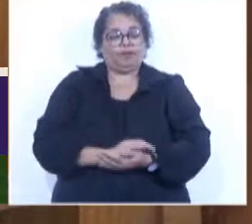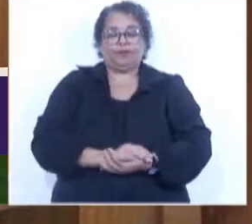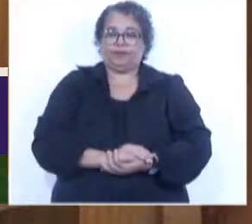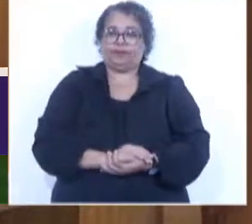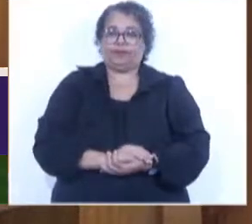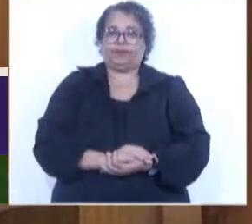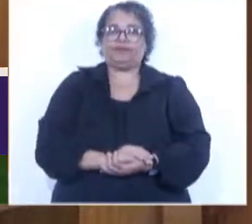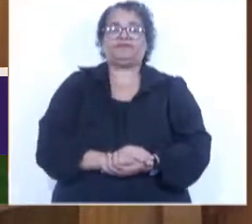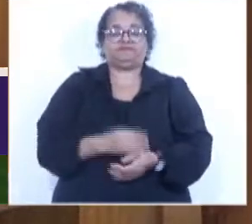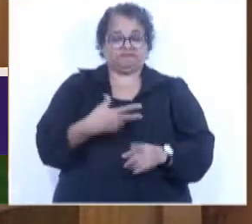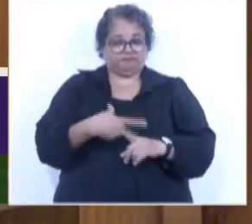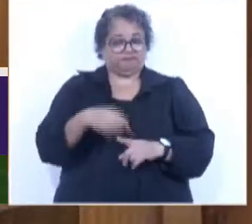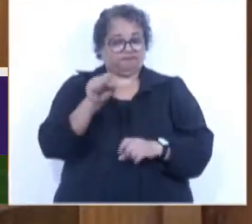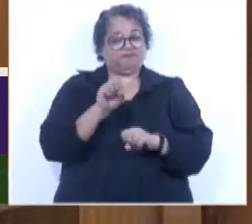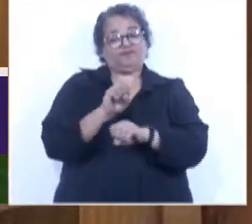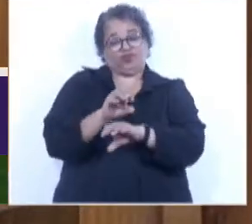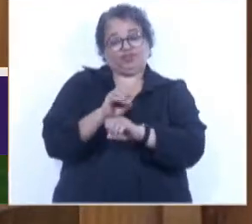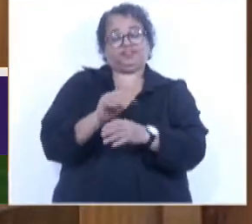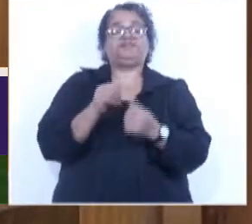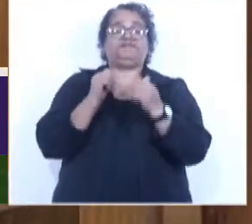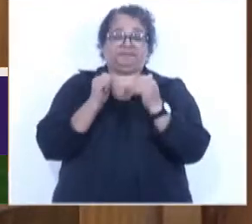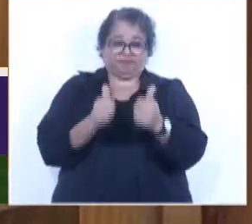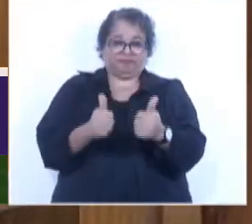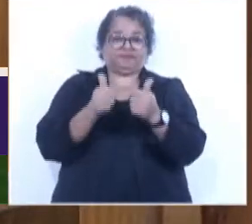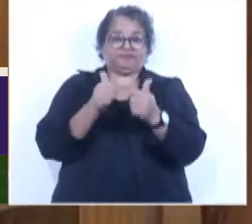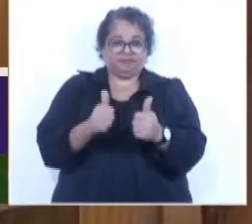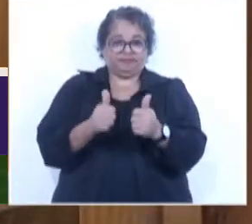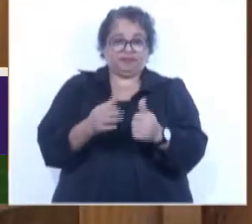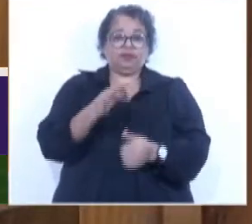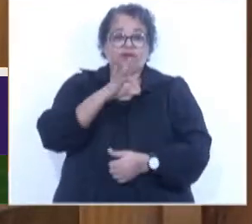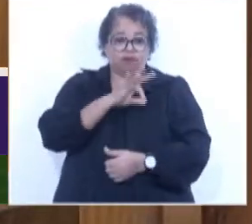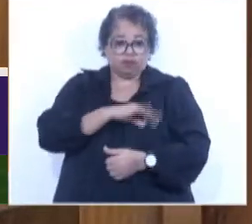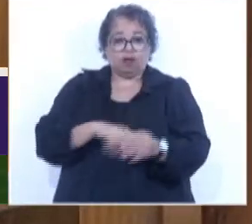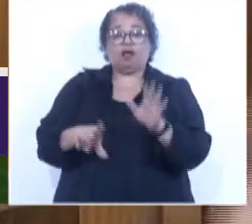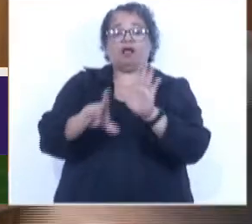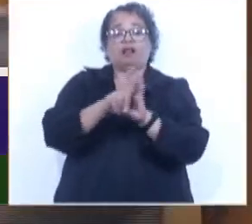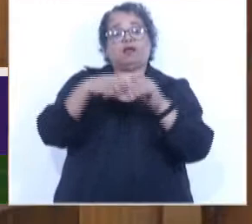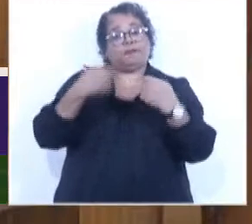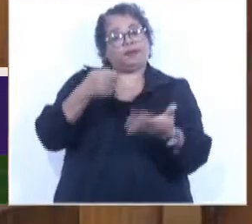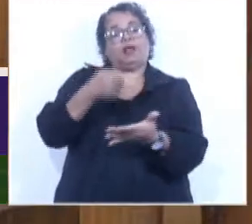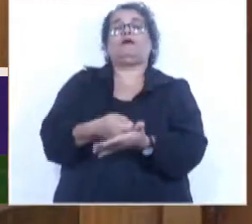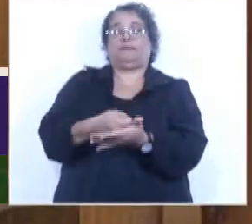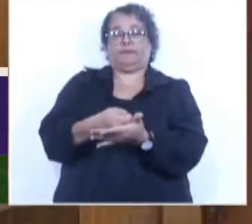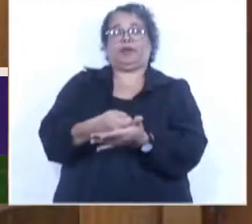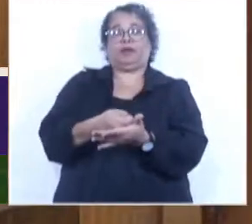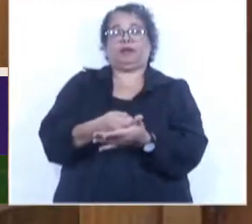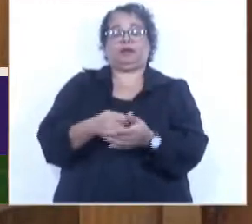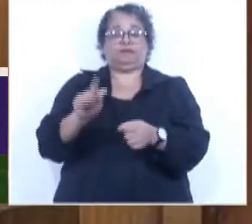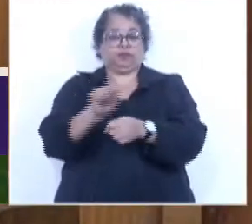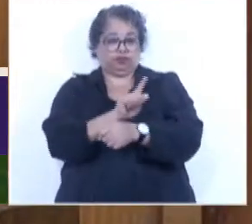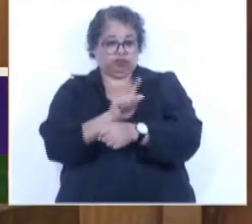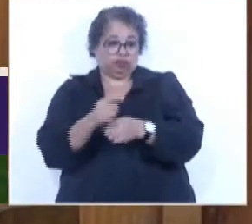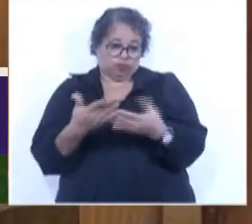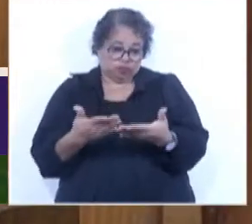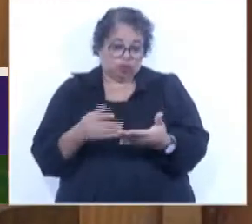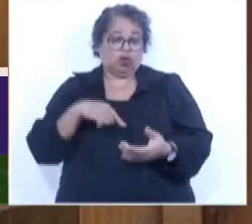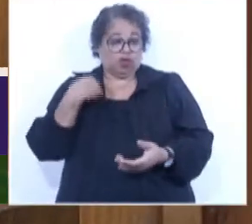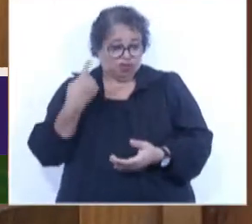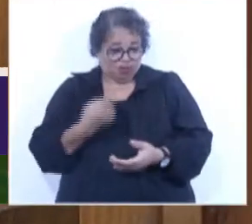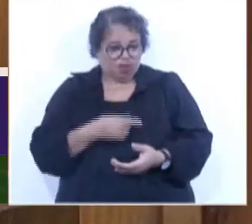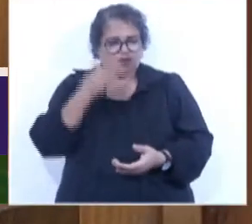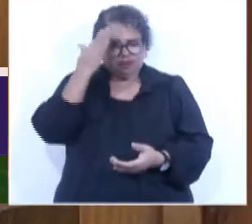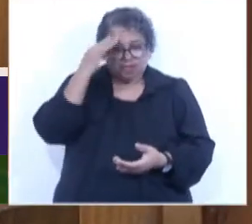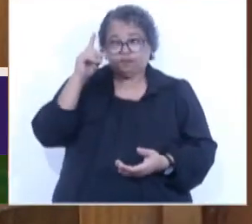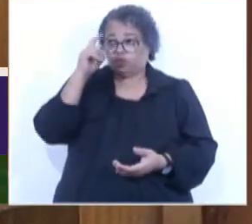Vitória da educação o piso é lei e tem que ser cumprido pelos gestores nós sabemos das